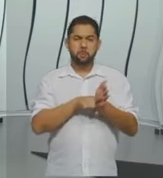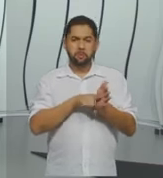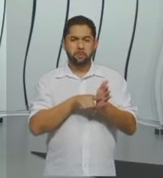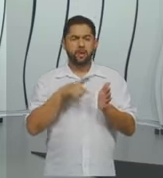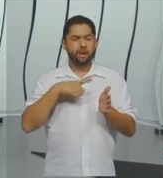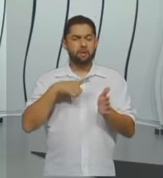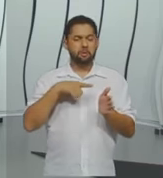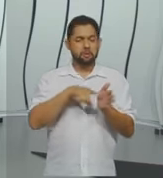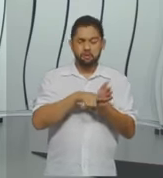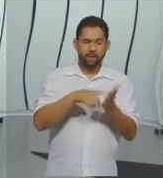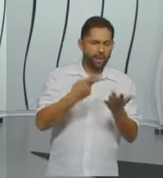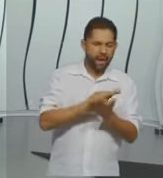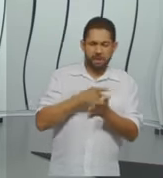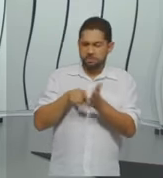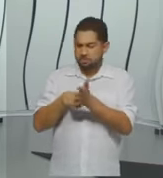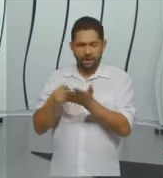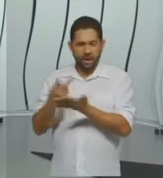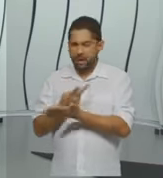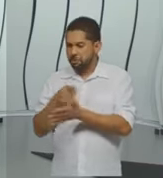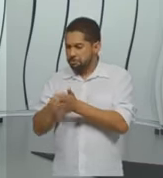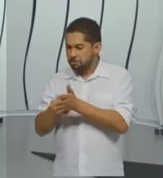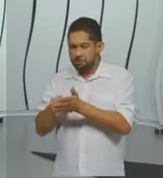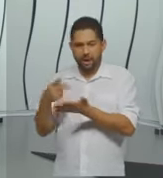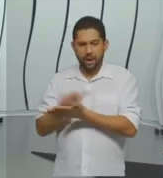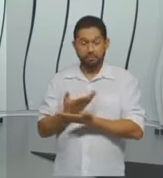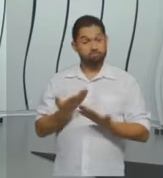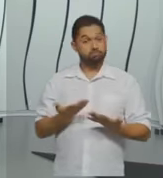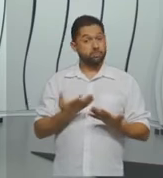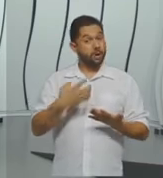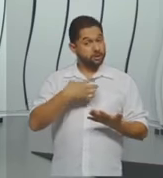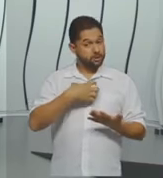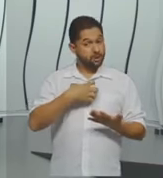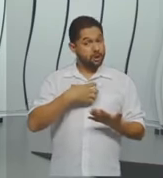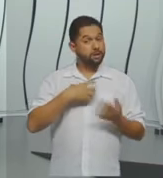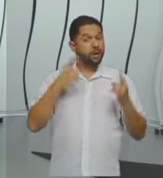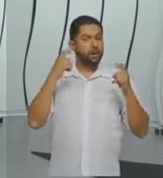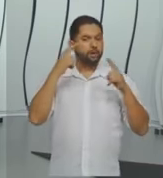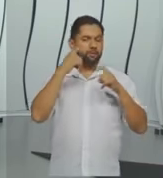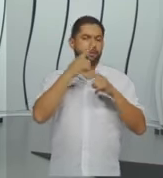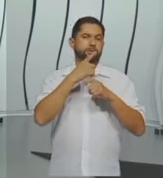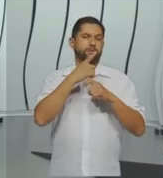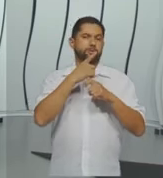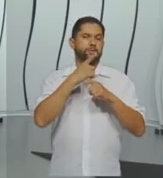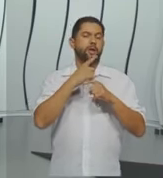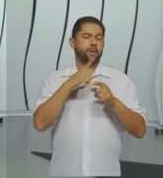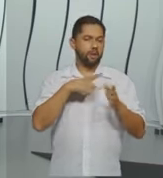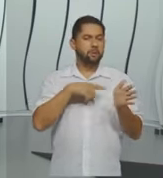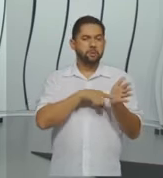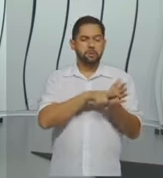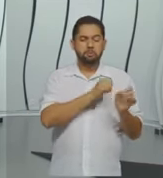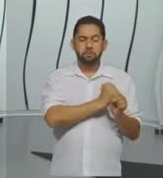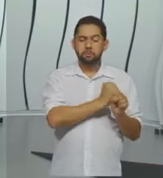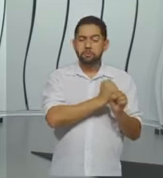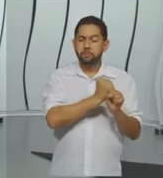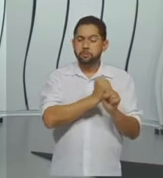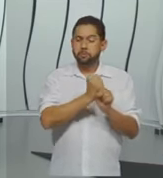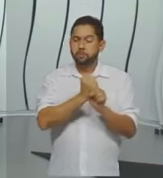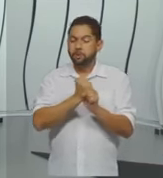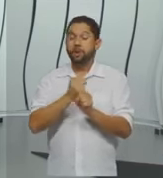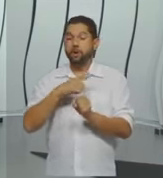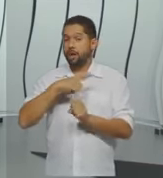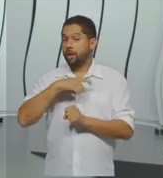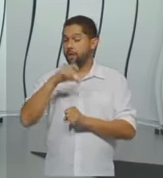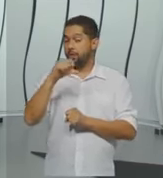cabeça mesmo, vou falar assim, que a ciência não é um processo simples, é um processo de transpiração, como dizem alguns, é 99% de